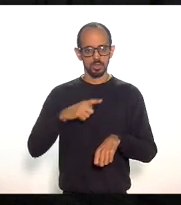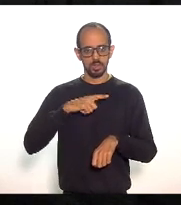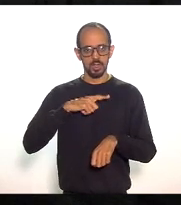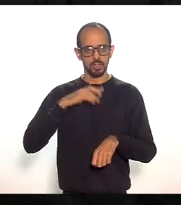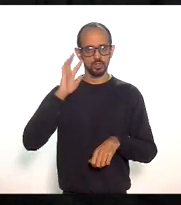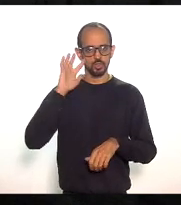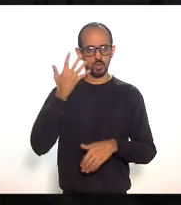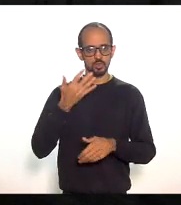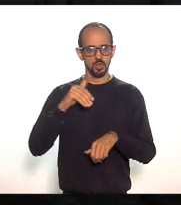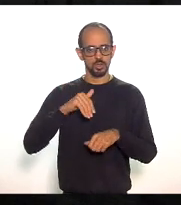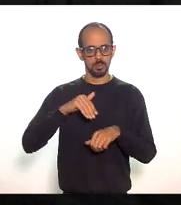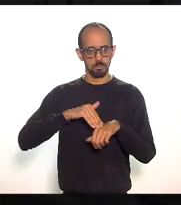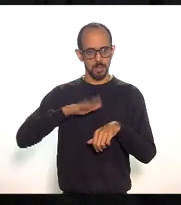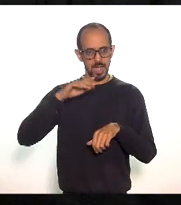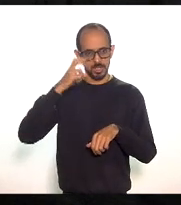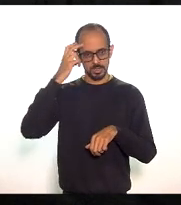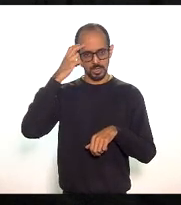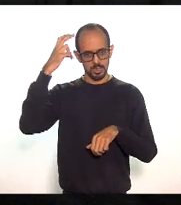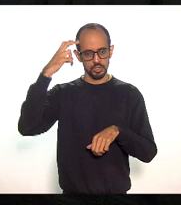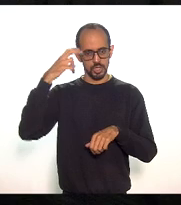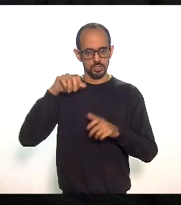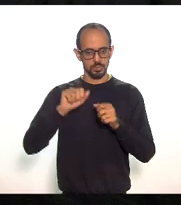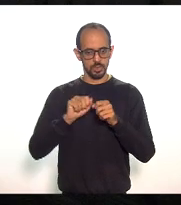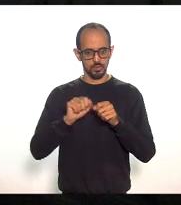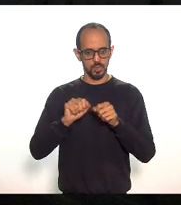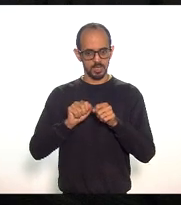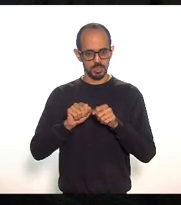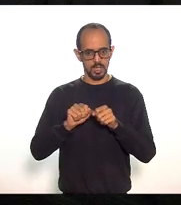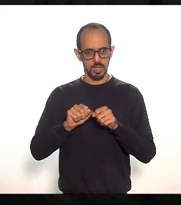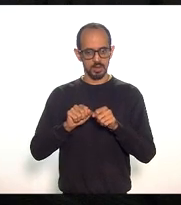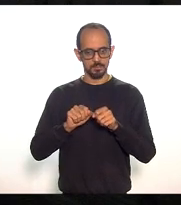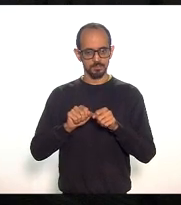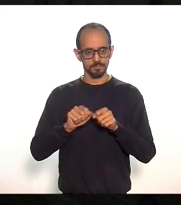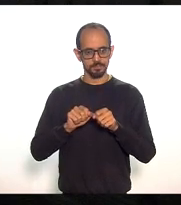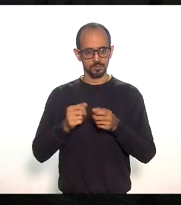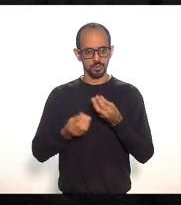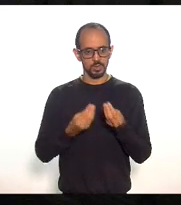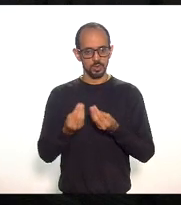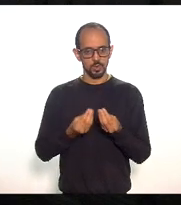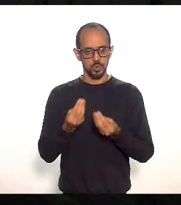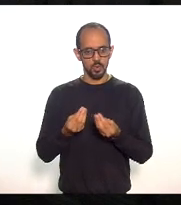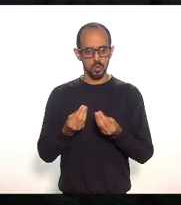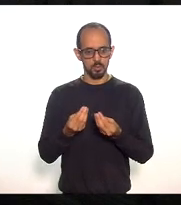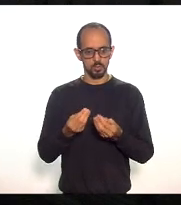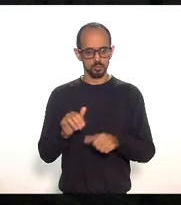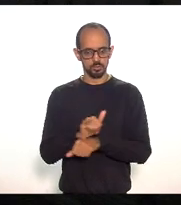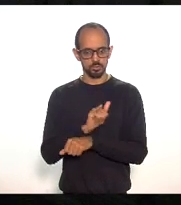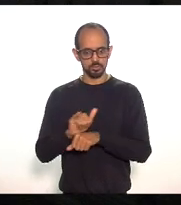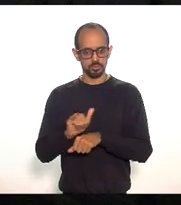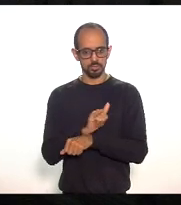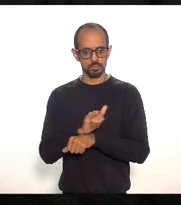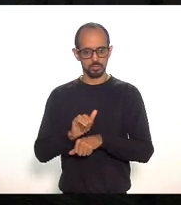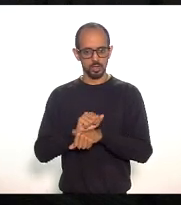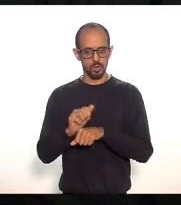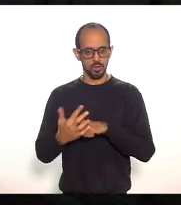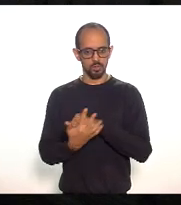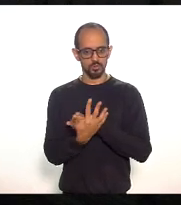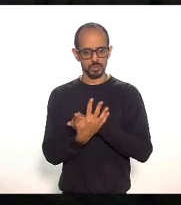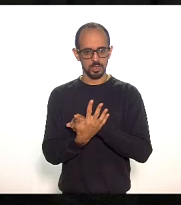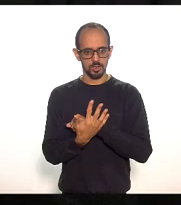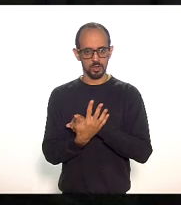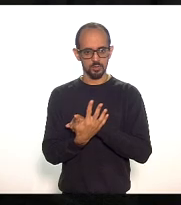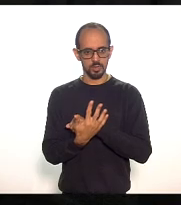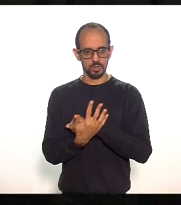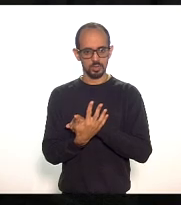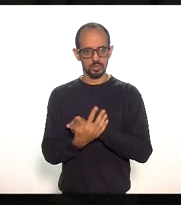mais inteligentes para que nós saibamos lidar com a Covid-19. Então,